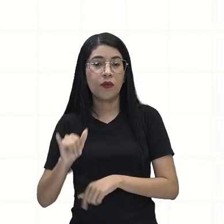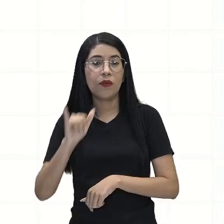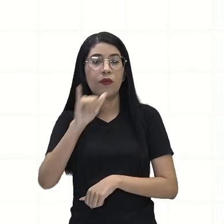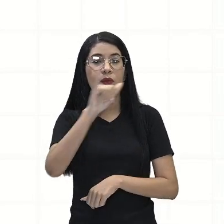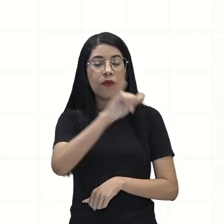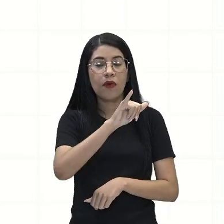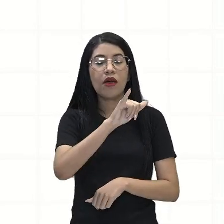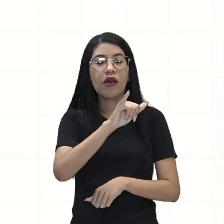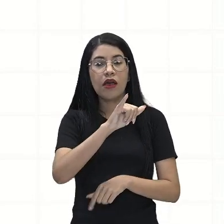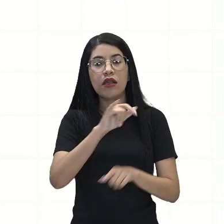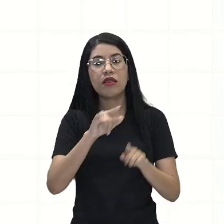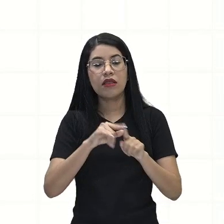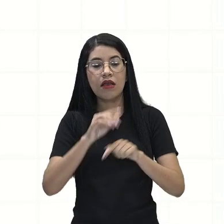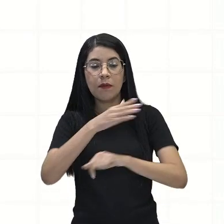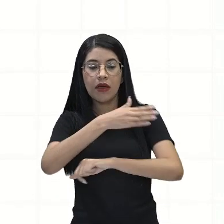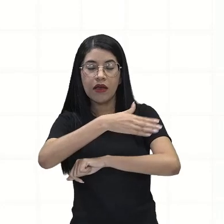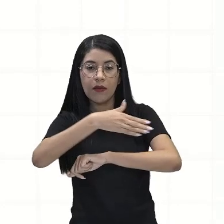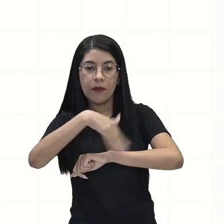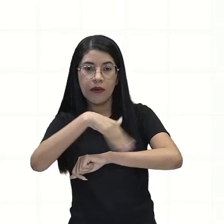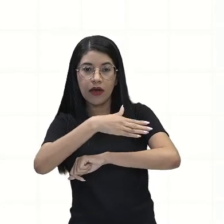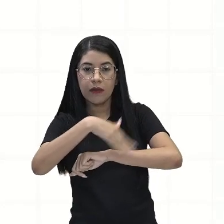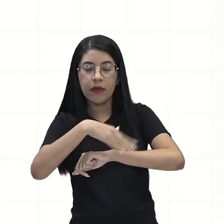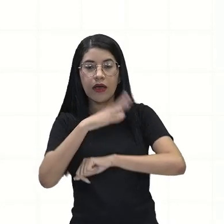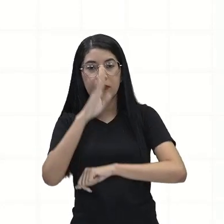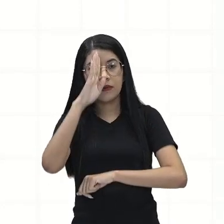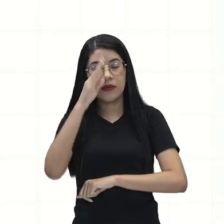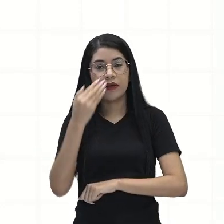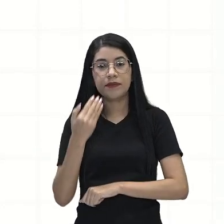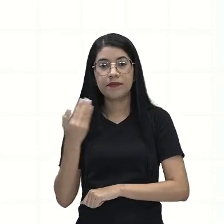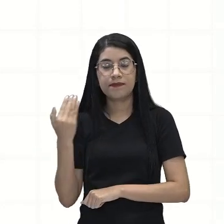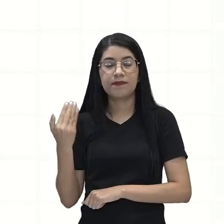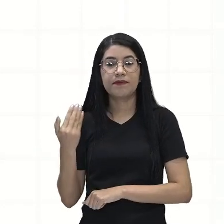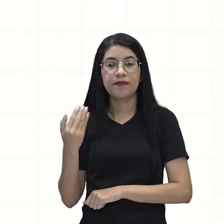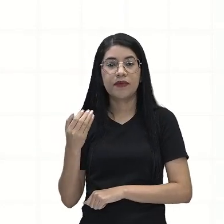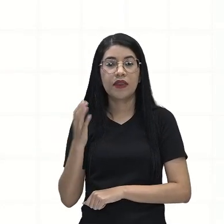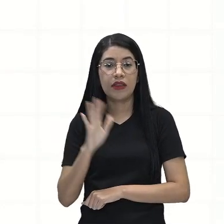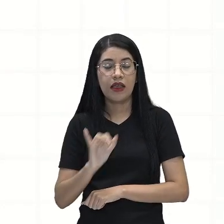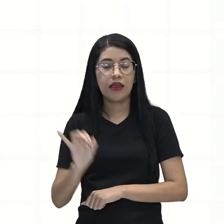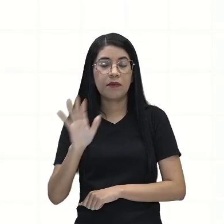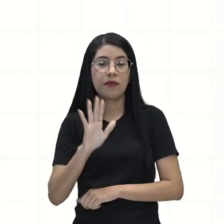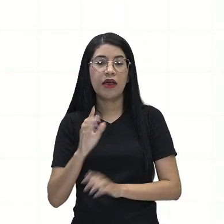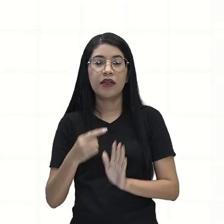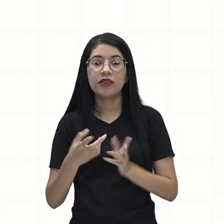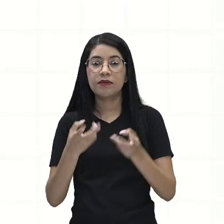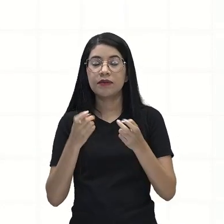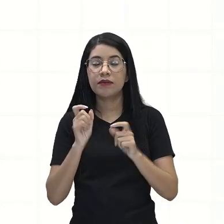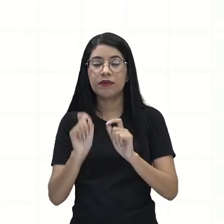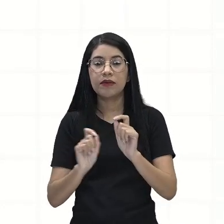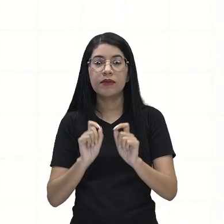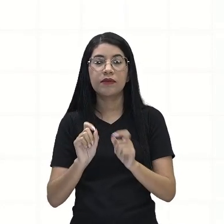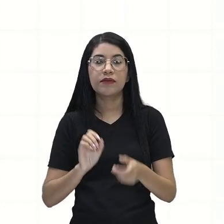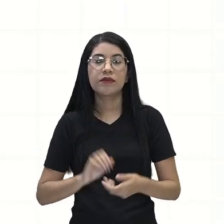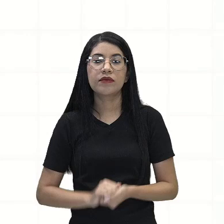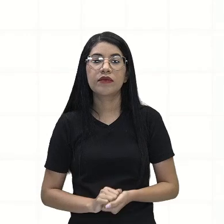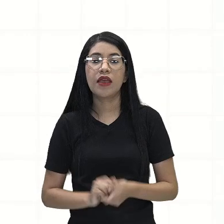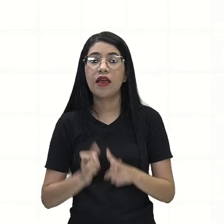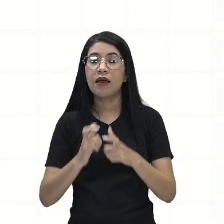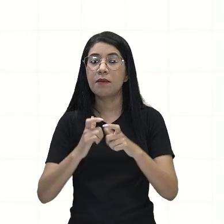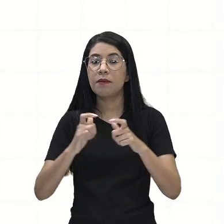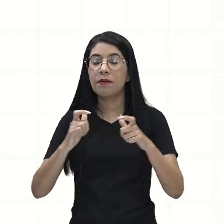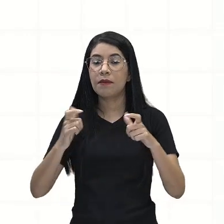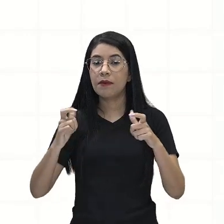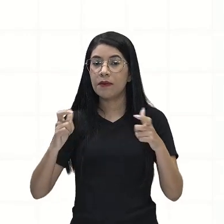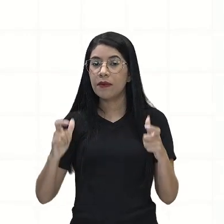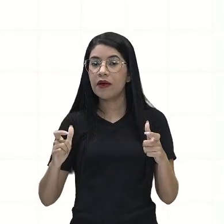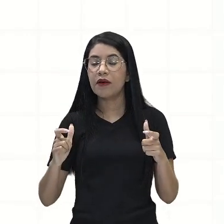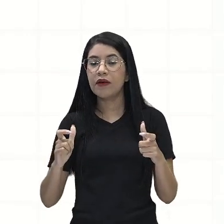as principais rodovias, como a gente observa aqui no mapinha, olha. Então, onde a gente observa aqui essa maior